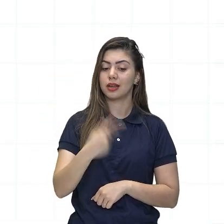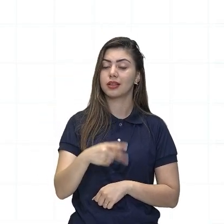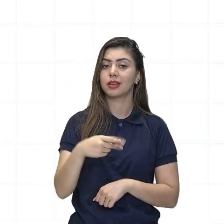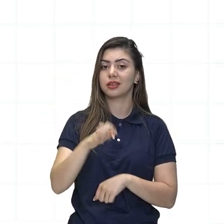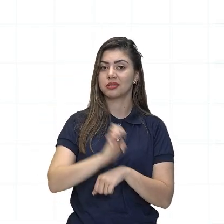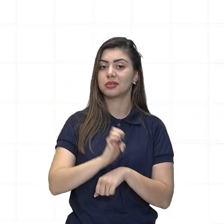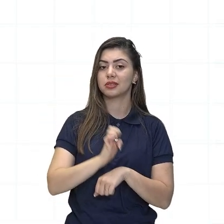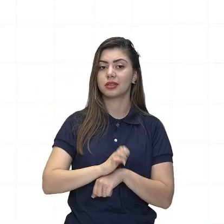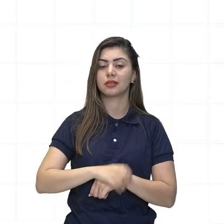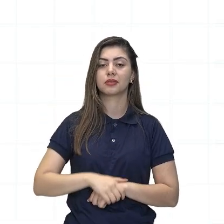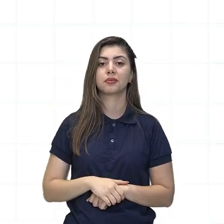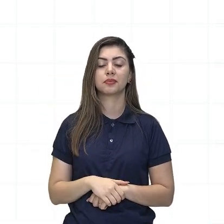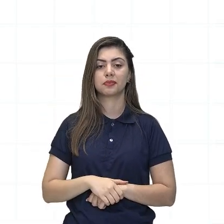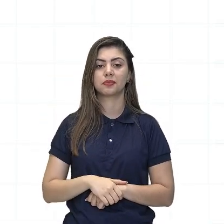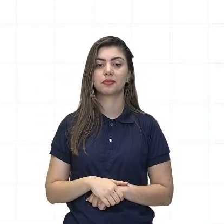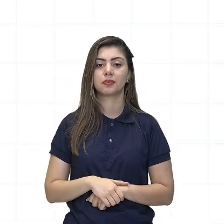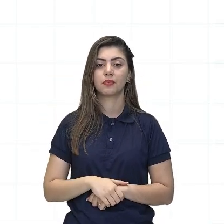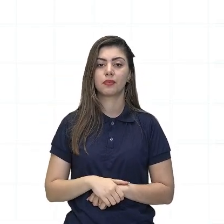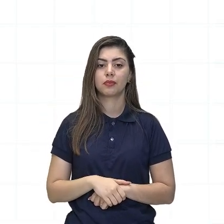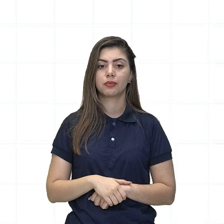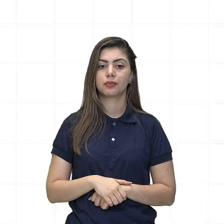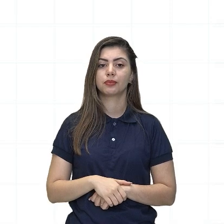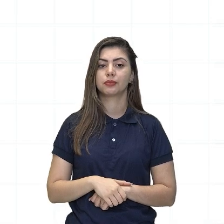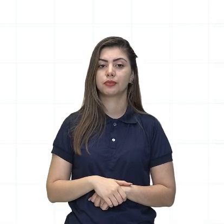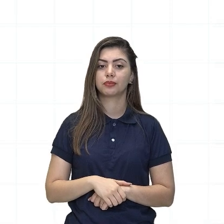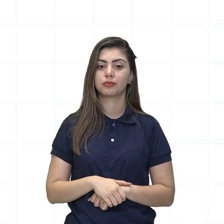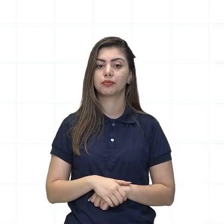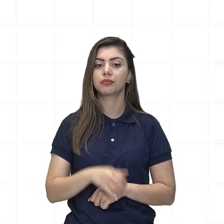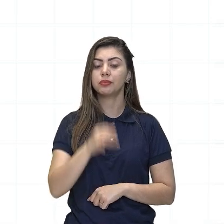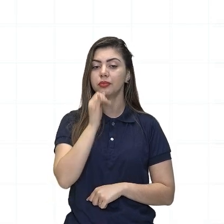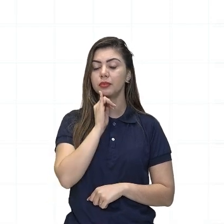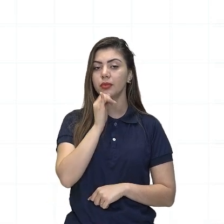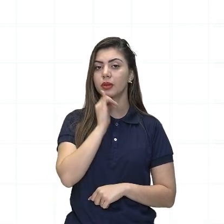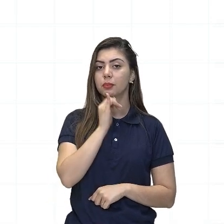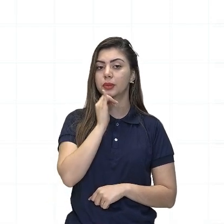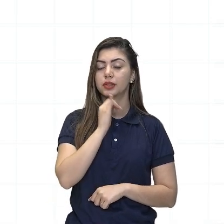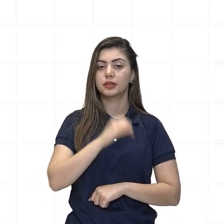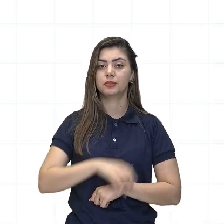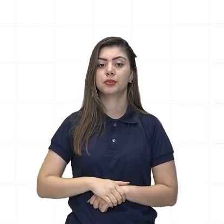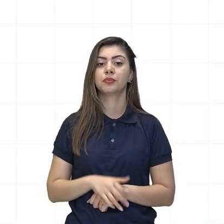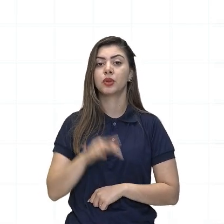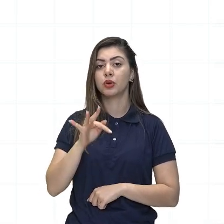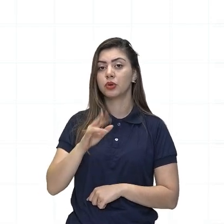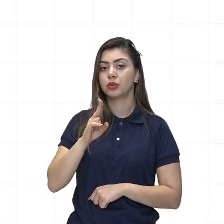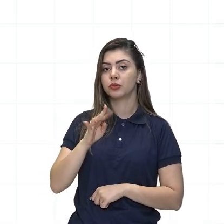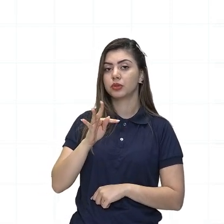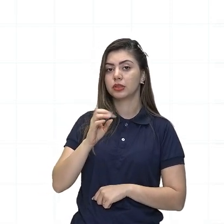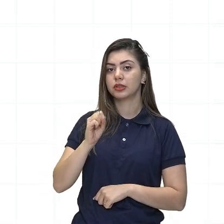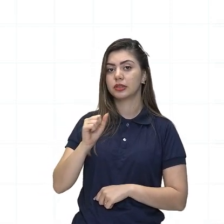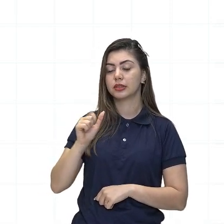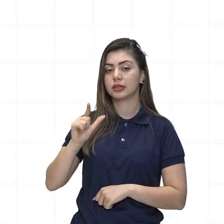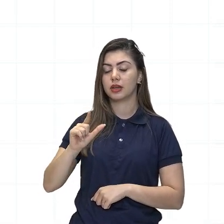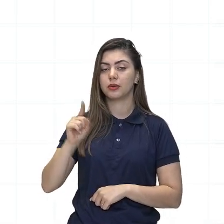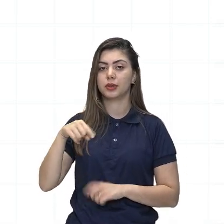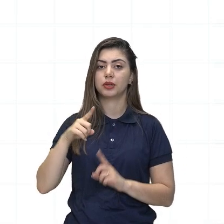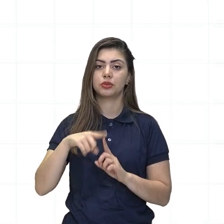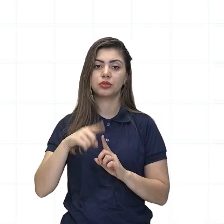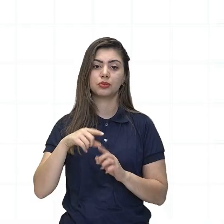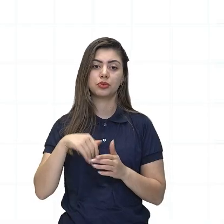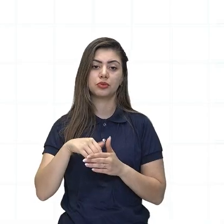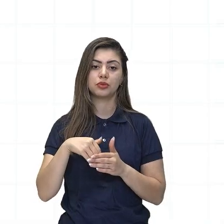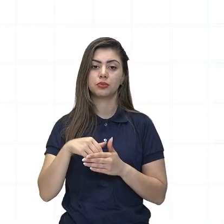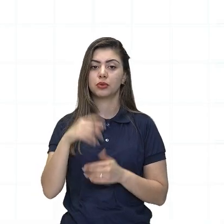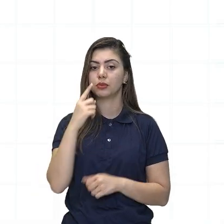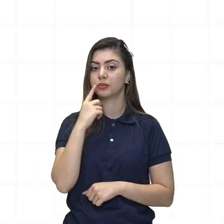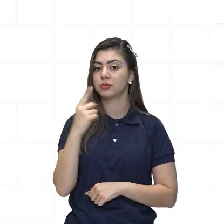estado. E uma delas, aqui, no caso do futsal, né, nós temos aqui o